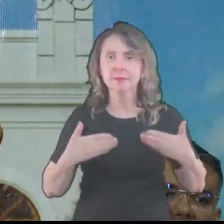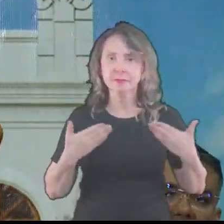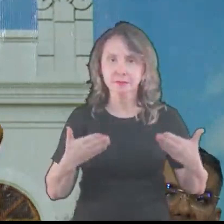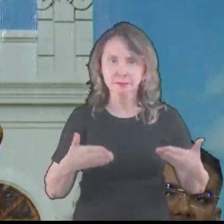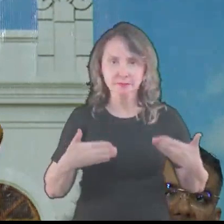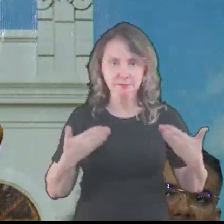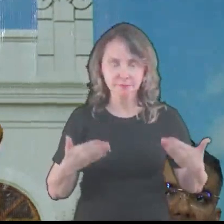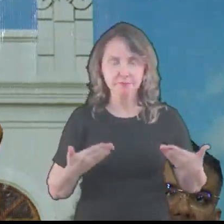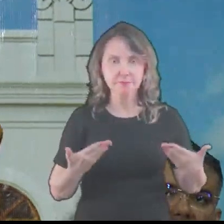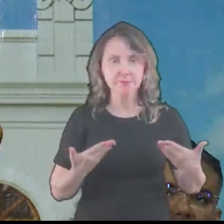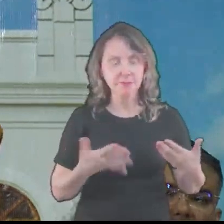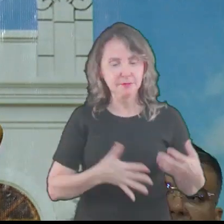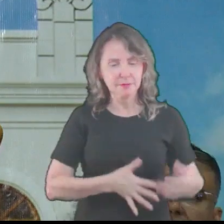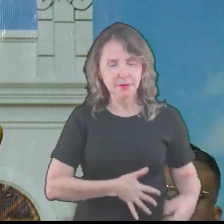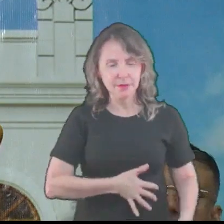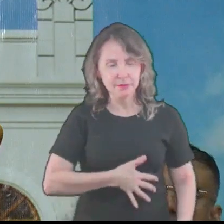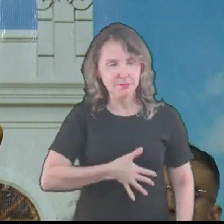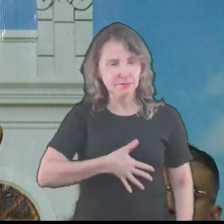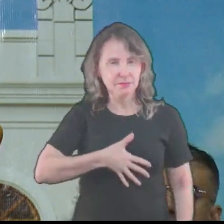que satisfação